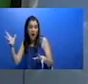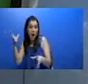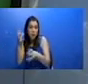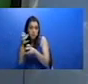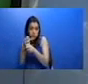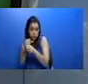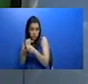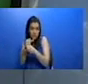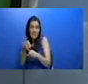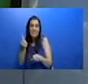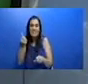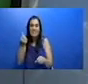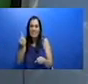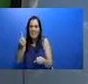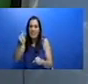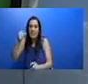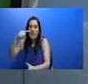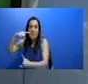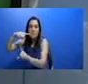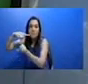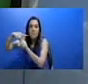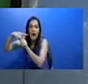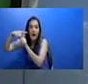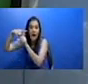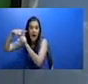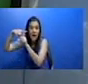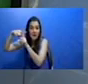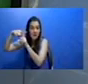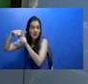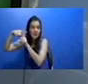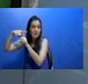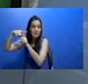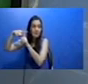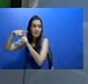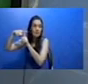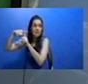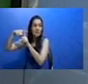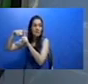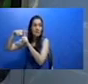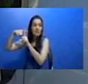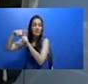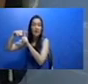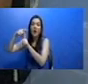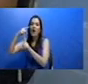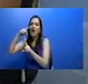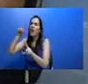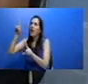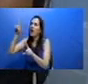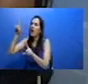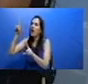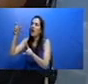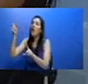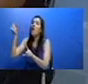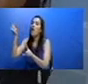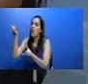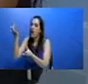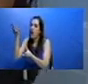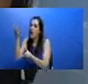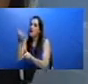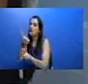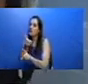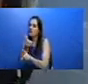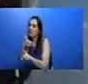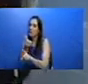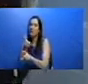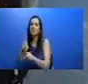6 mais... Da onde será que eu tirei esse 6 aqui? Ó, 1, 2, 3, 4, 5, 6. E quantas vezes